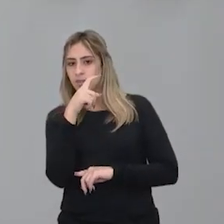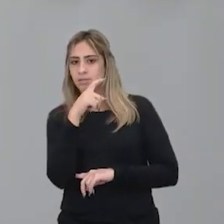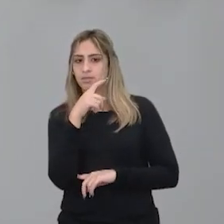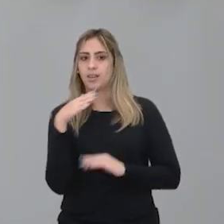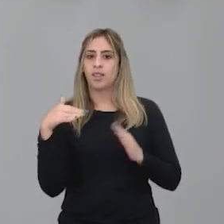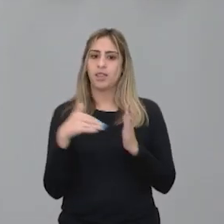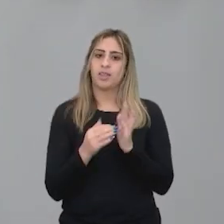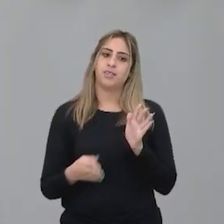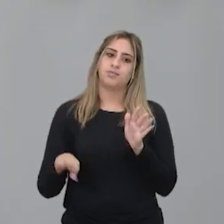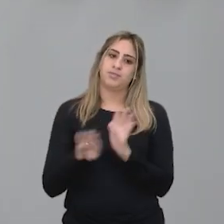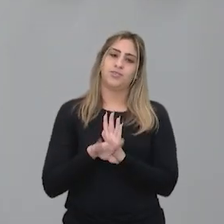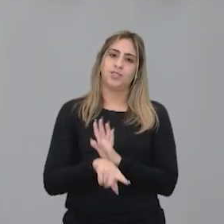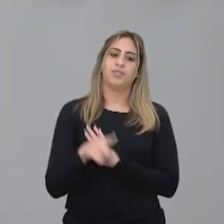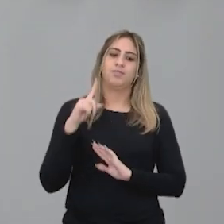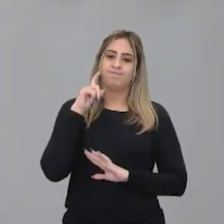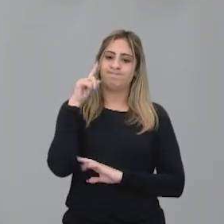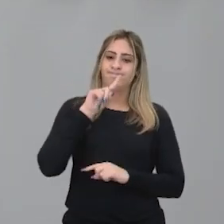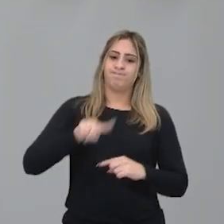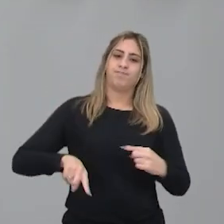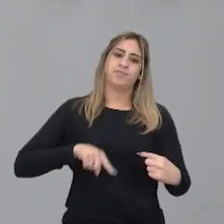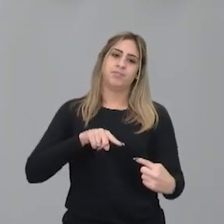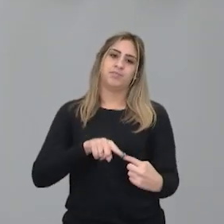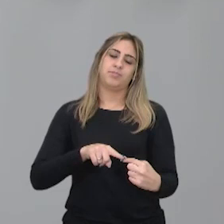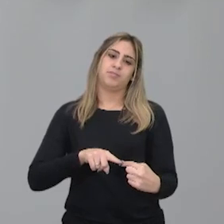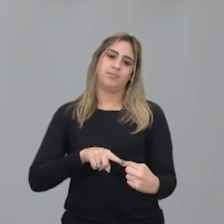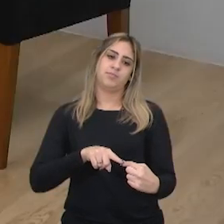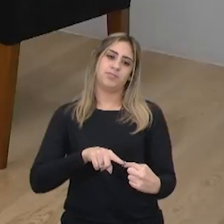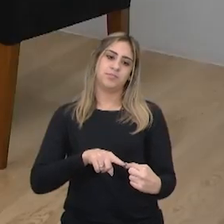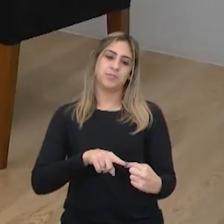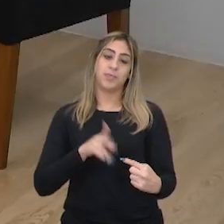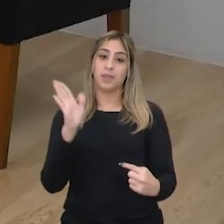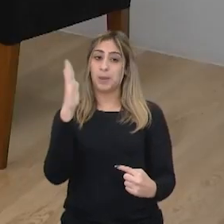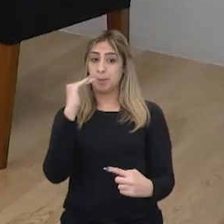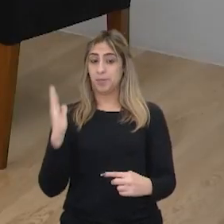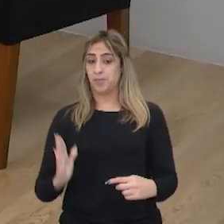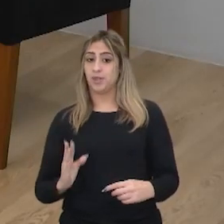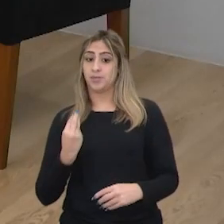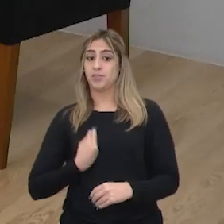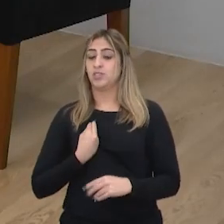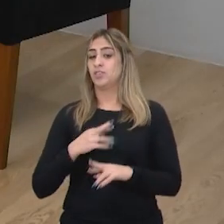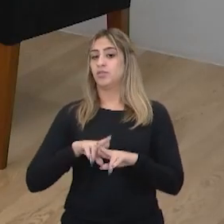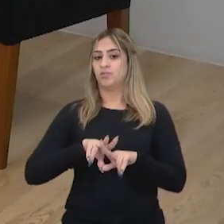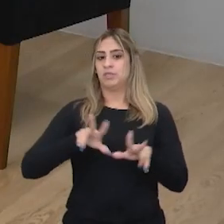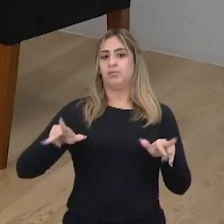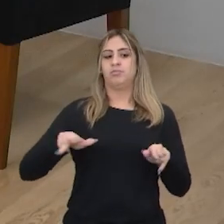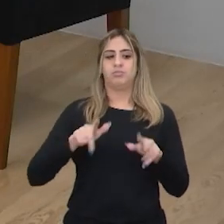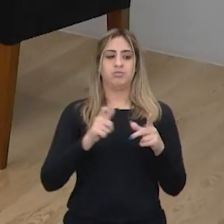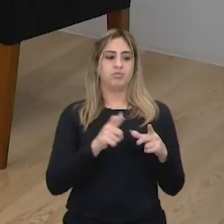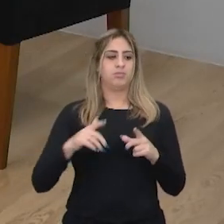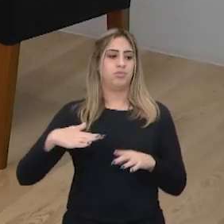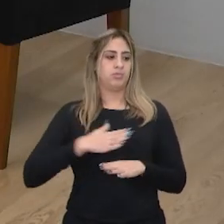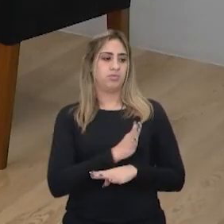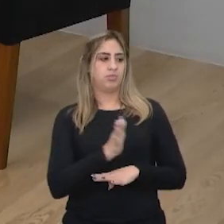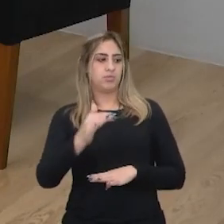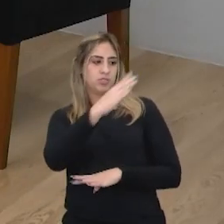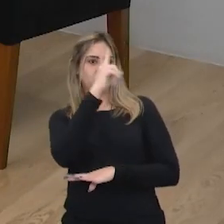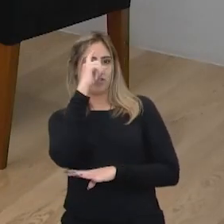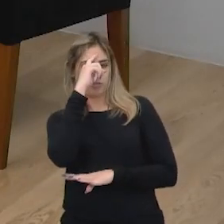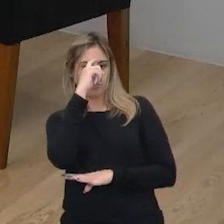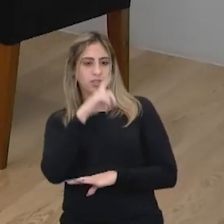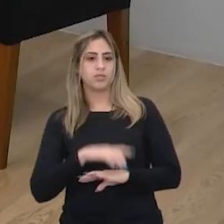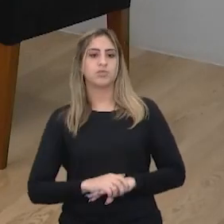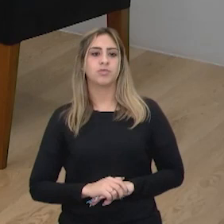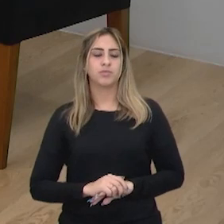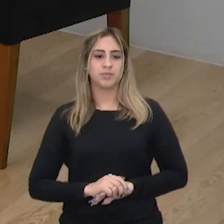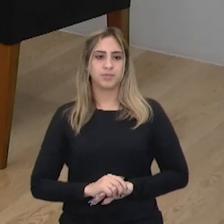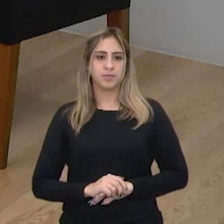até chegar num cume de uma alta montanha. Então, no Brasil existem muitas travessias, que eu acho que é um bom começo, né? Você